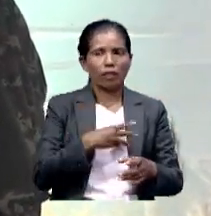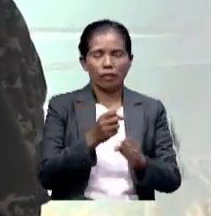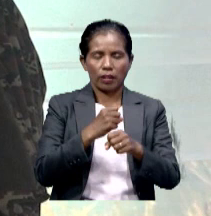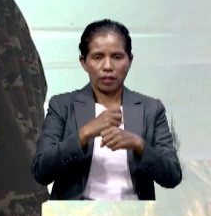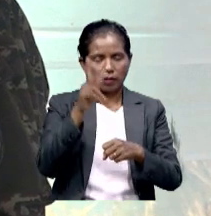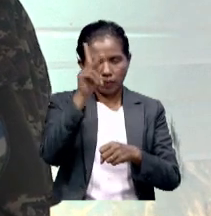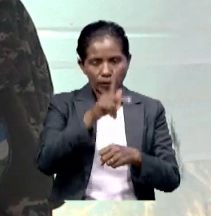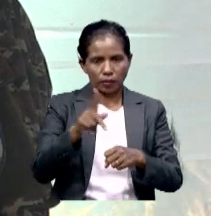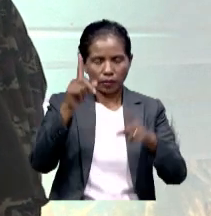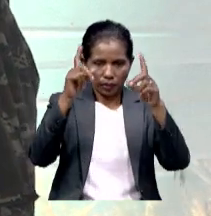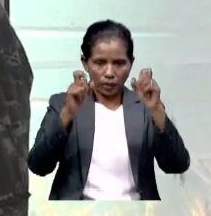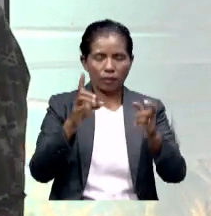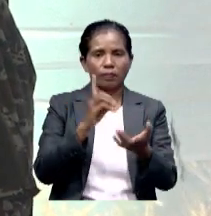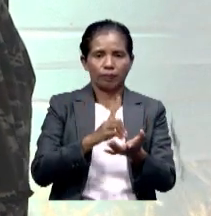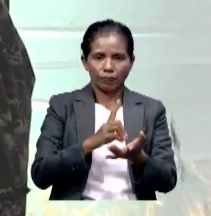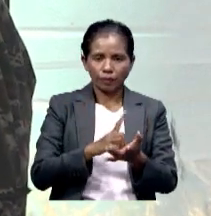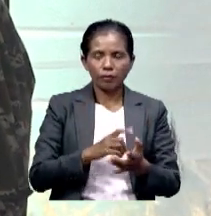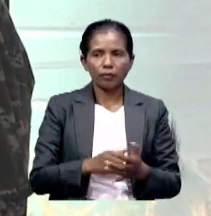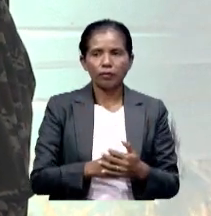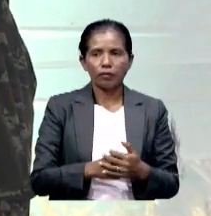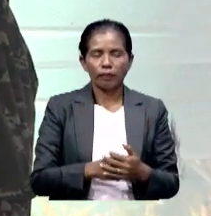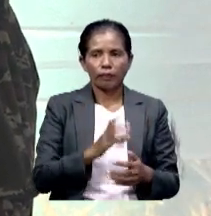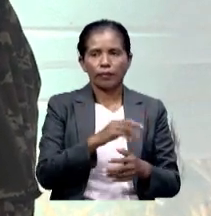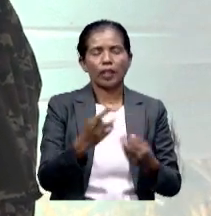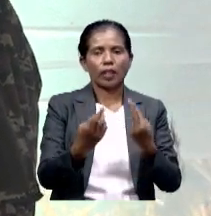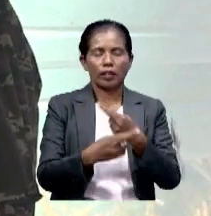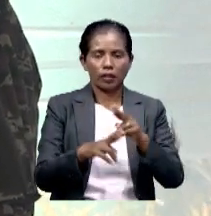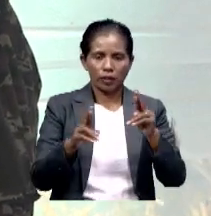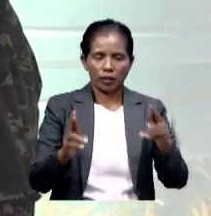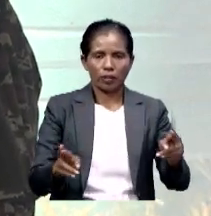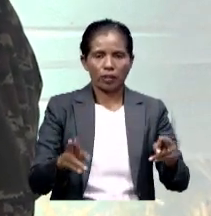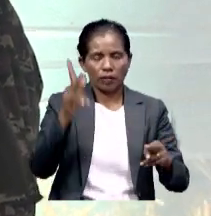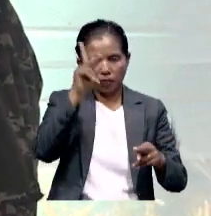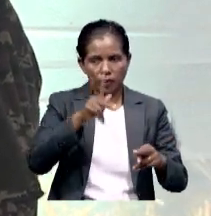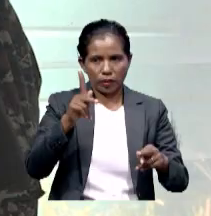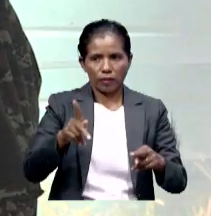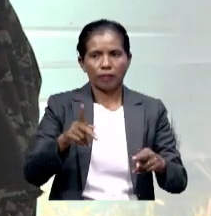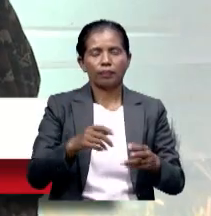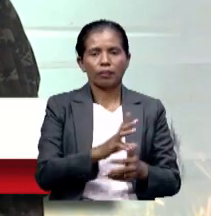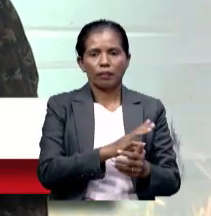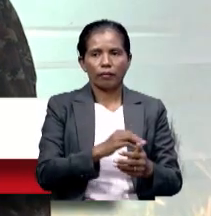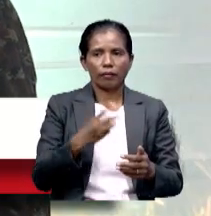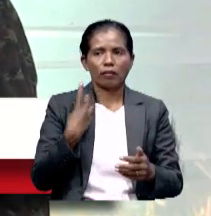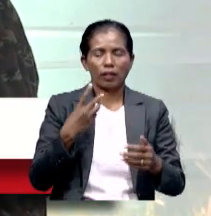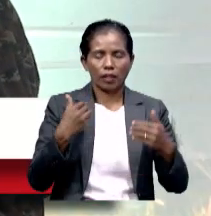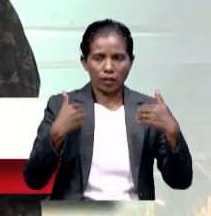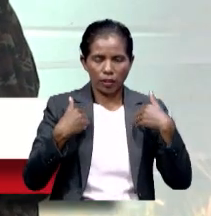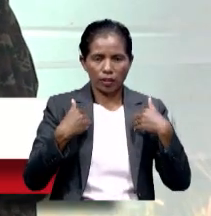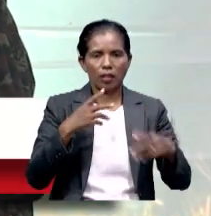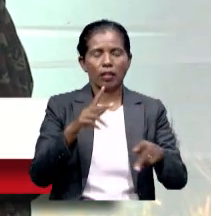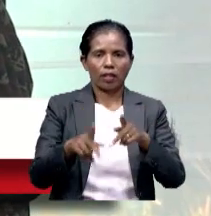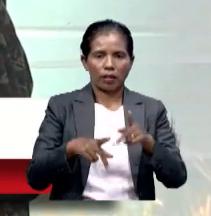o exame médico e a componente terrestre e resultado pesquisa né o check up né e a indicações de